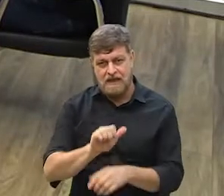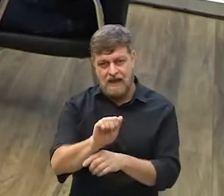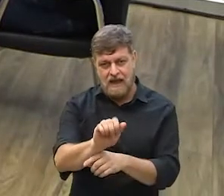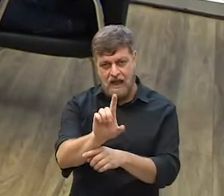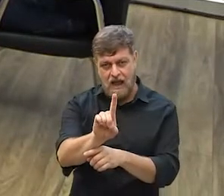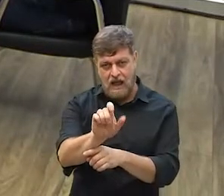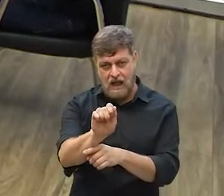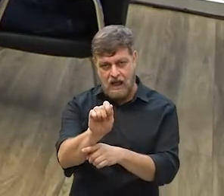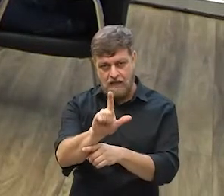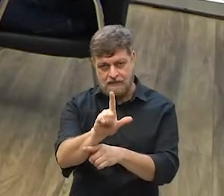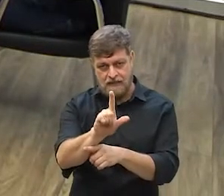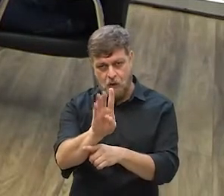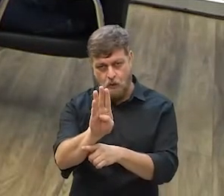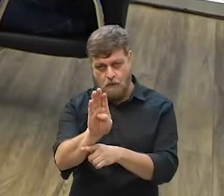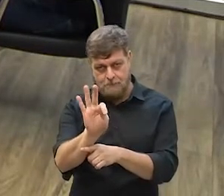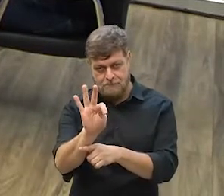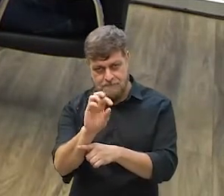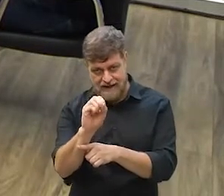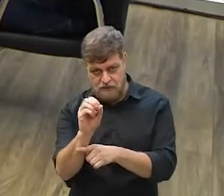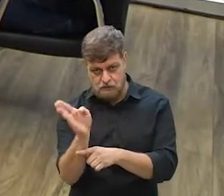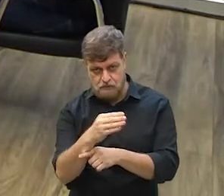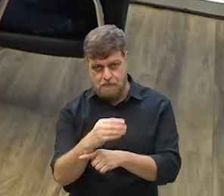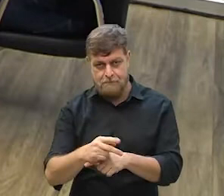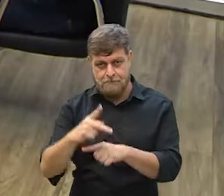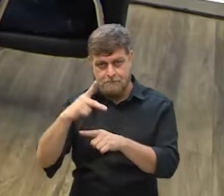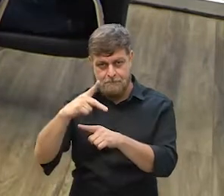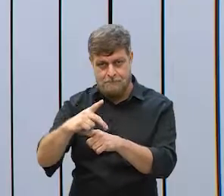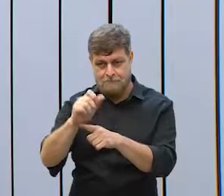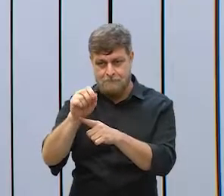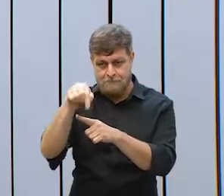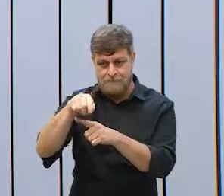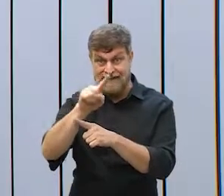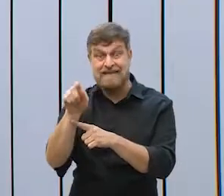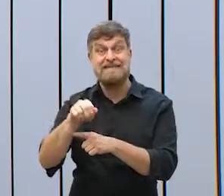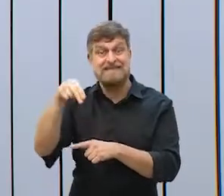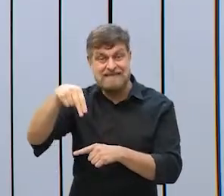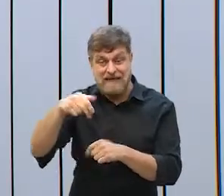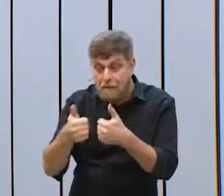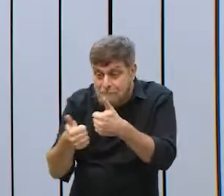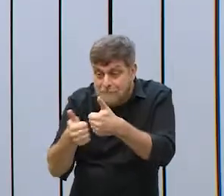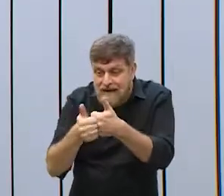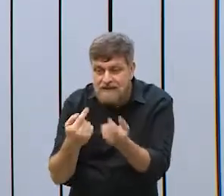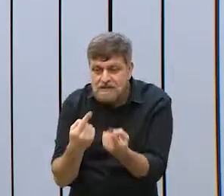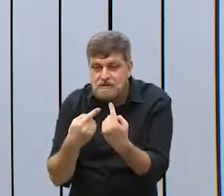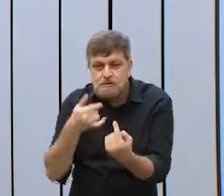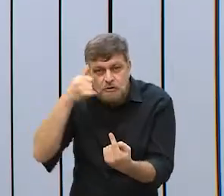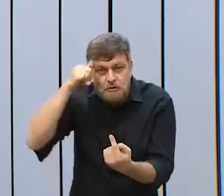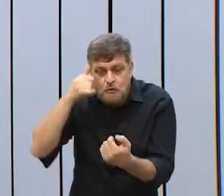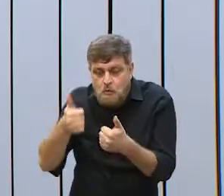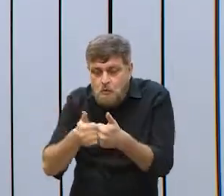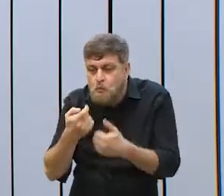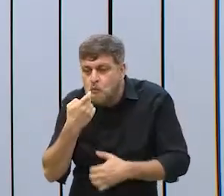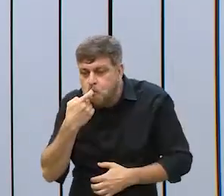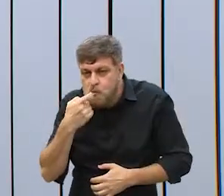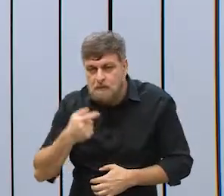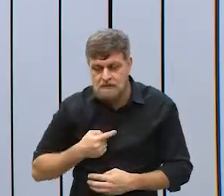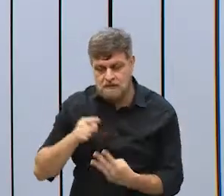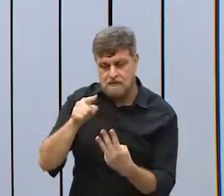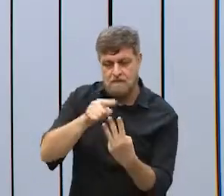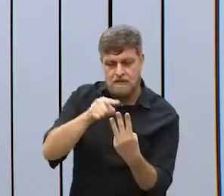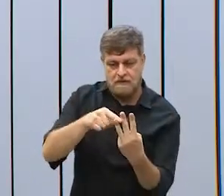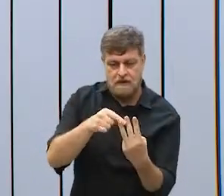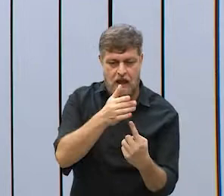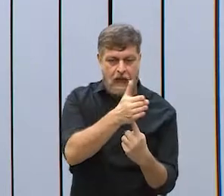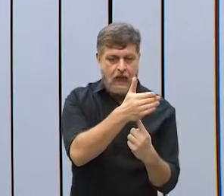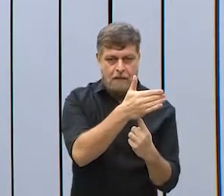Adalberto Panzan. Obrigado, Cecília. Adalberto Panzan, que fica ali junto da John Boy também. Então tem as três ali, a